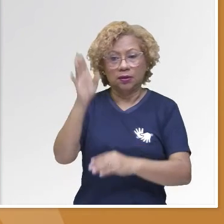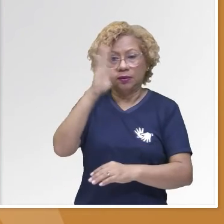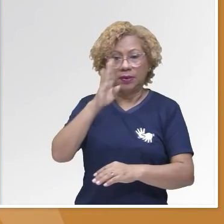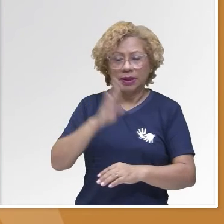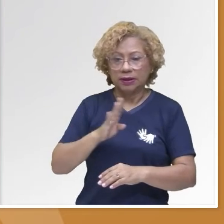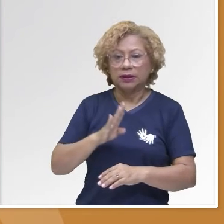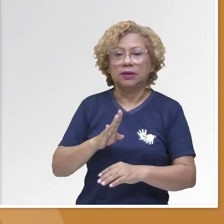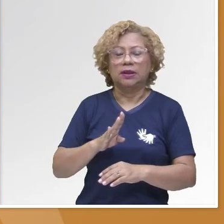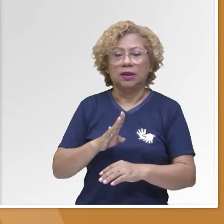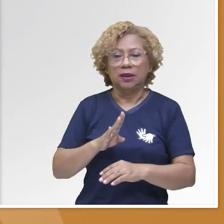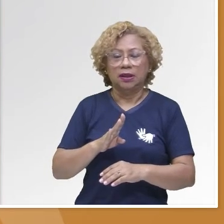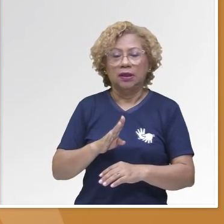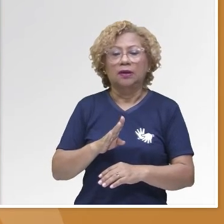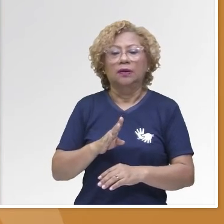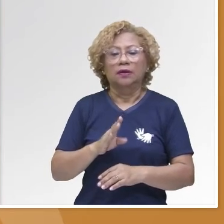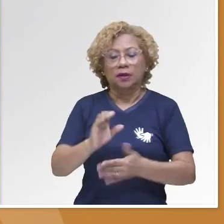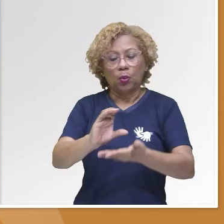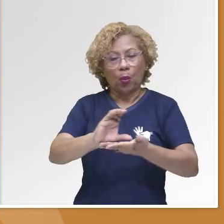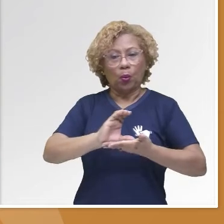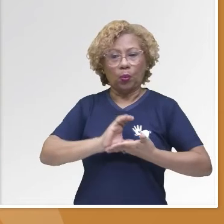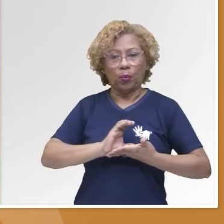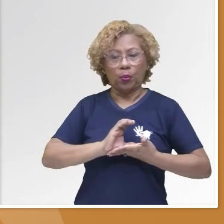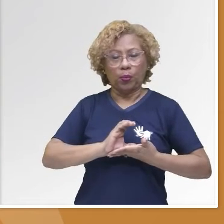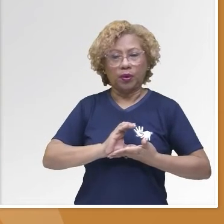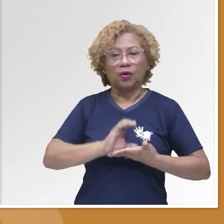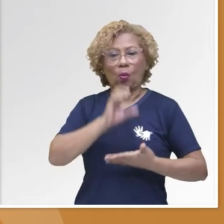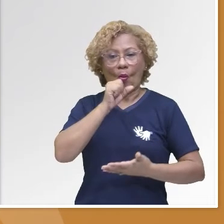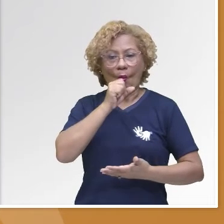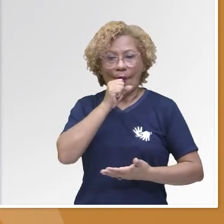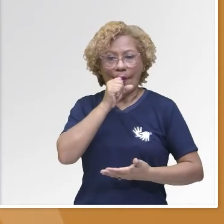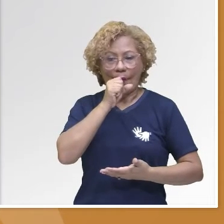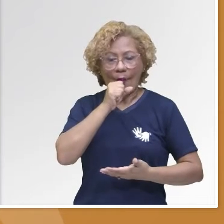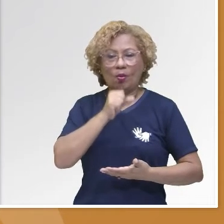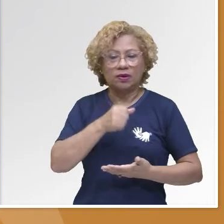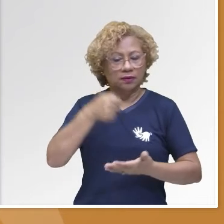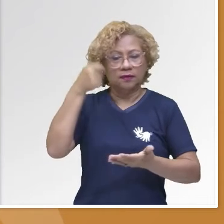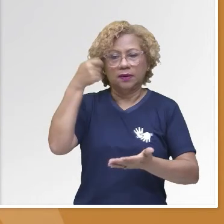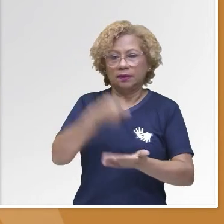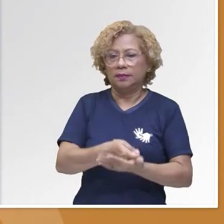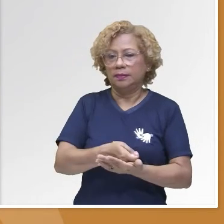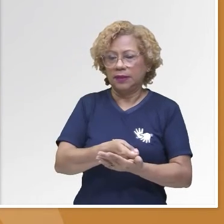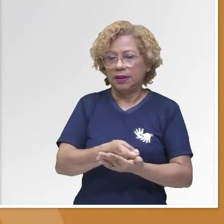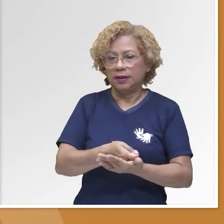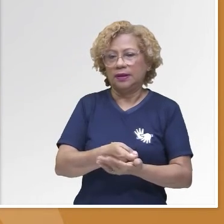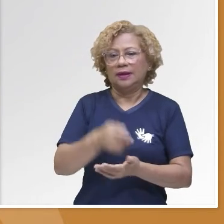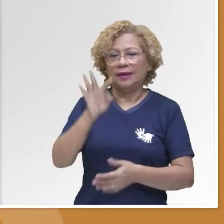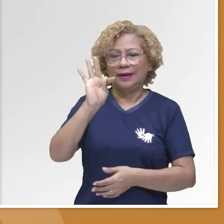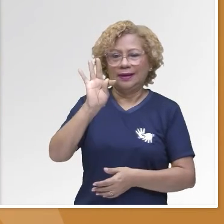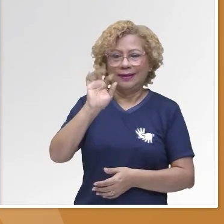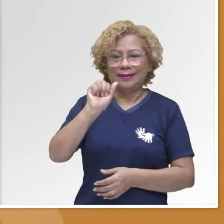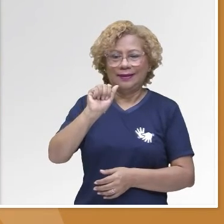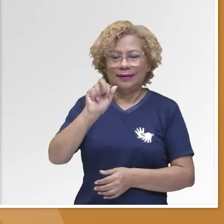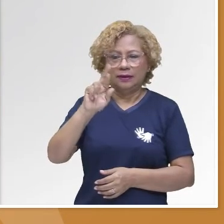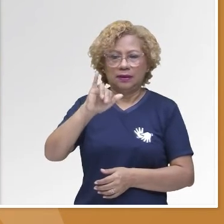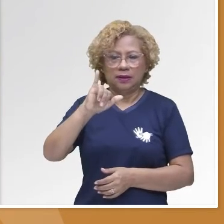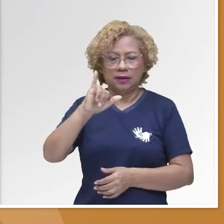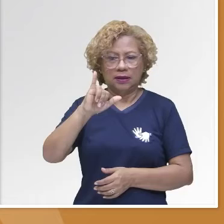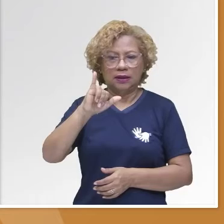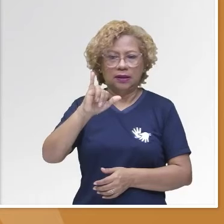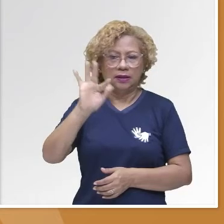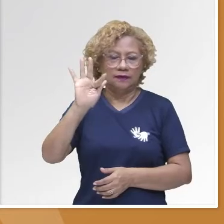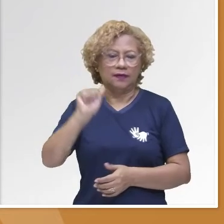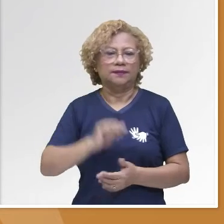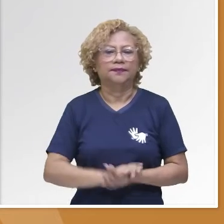ganhando um pouco mais de dinheiro porque não vai precisar pagar essa tarifa alfandegária. Sendo, por exemplo, o Japão, que não